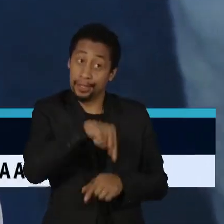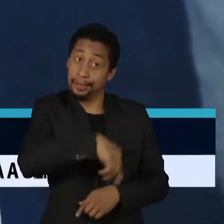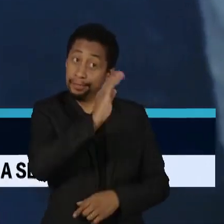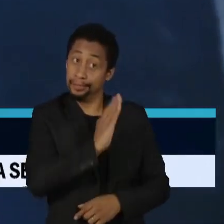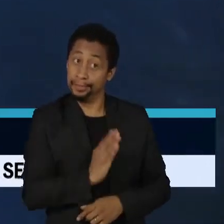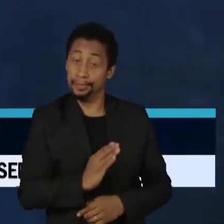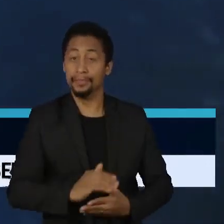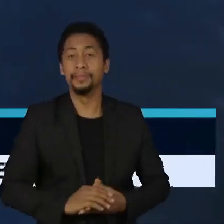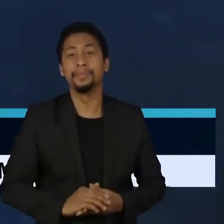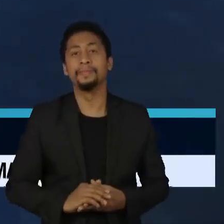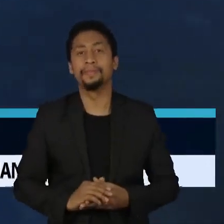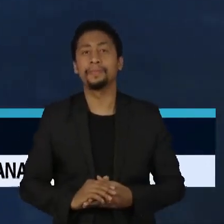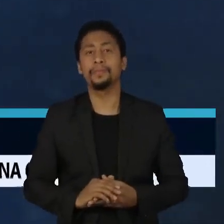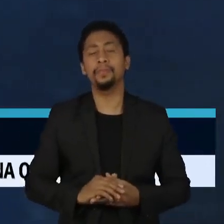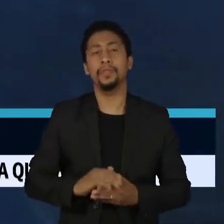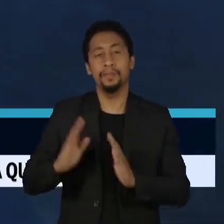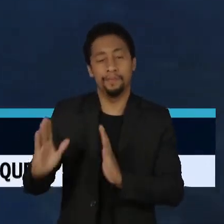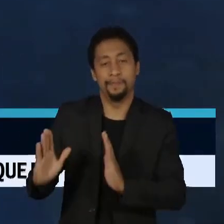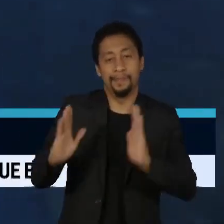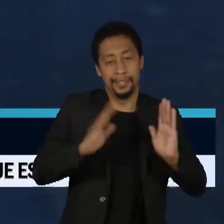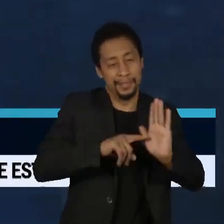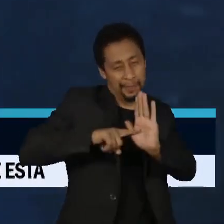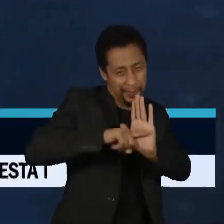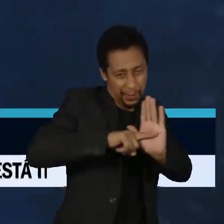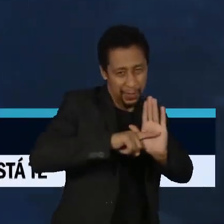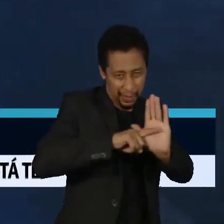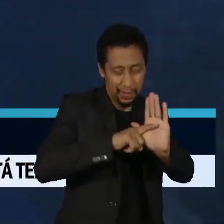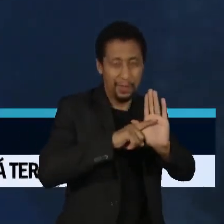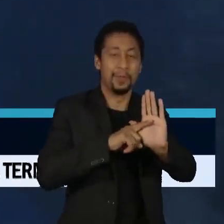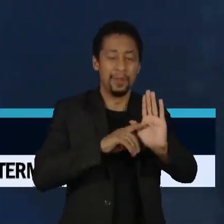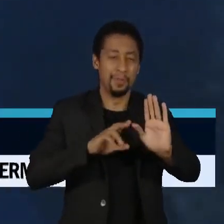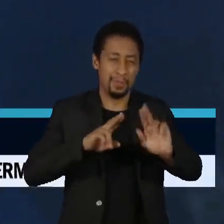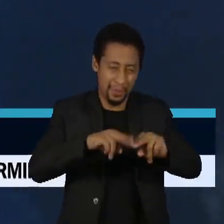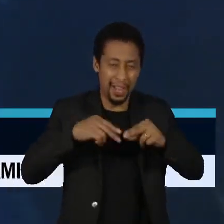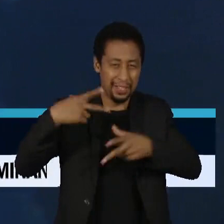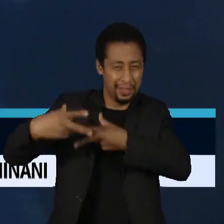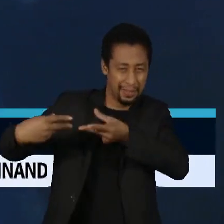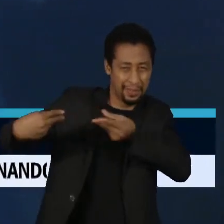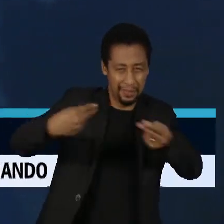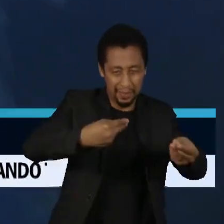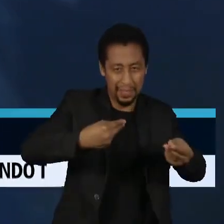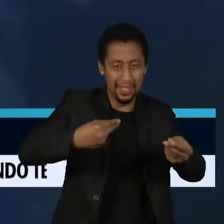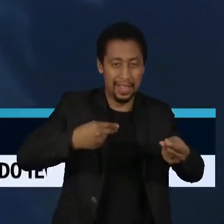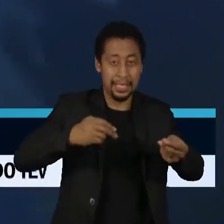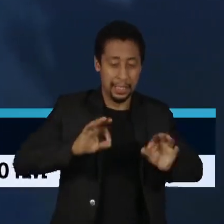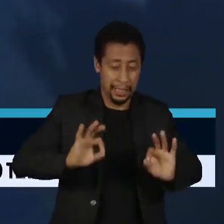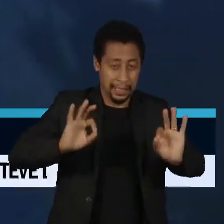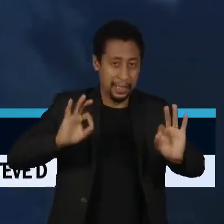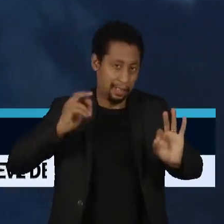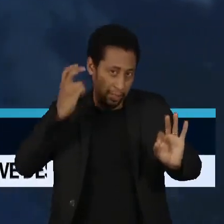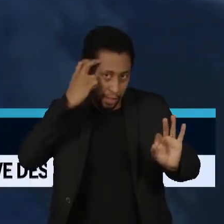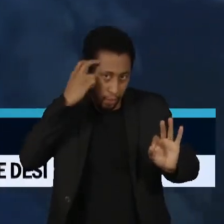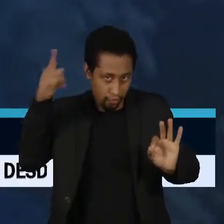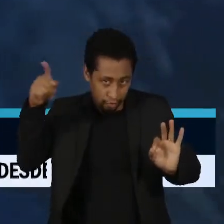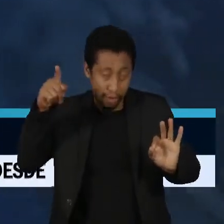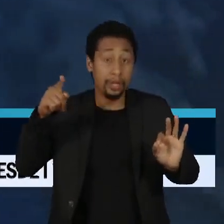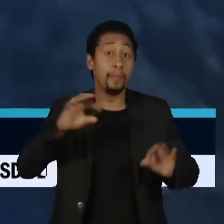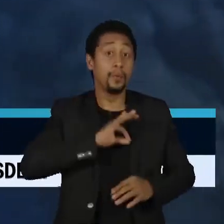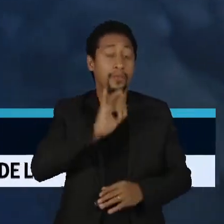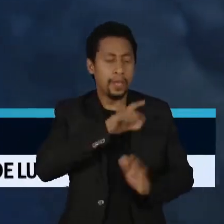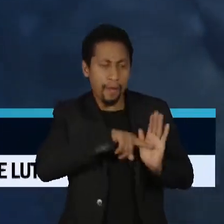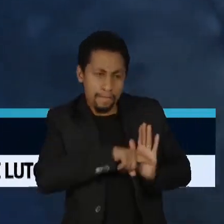Em mais uma etapa da investigação sobre as joias sauditas, a Polícia Federal apreendeu hoje o telefone do militar responsável por catalogar